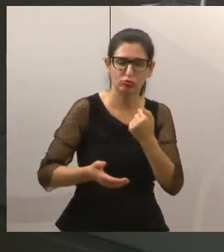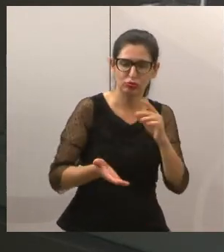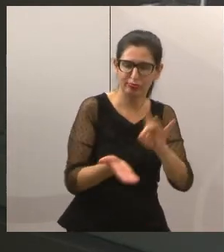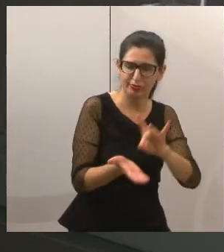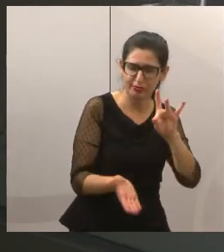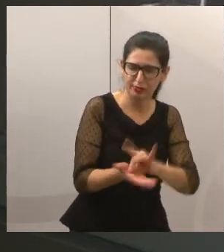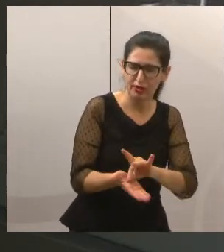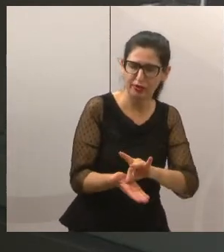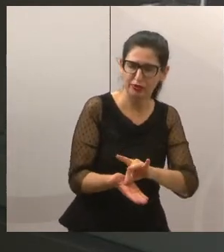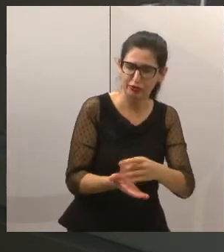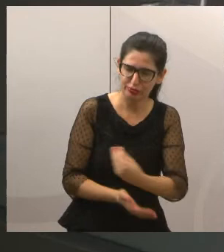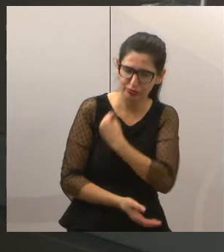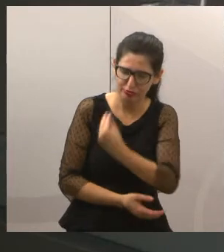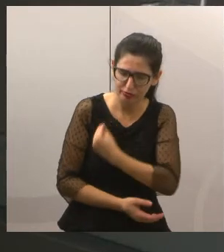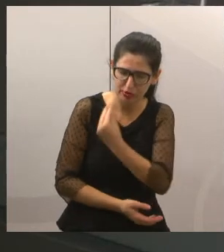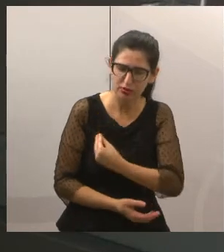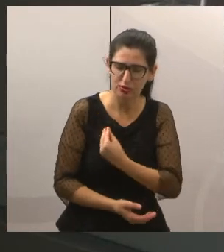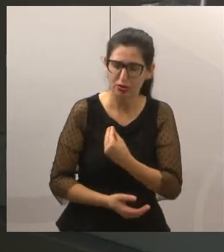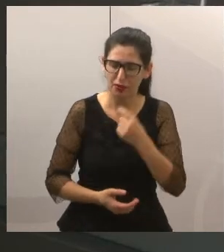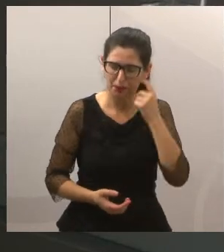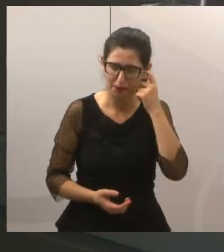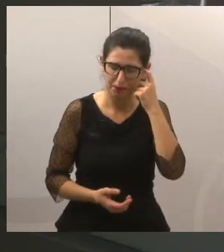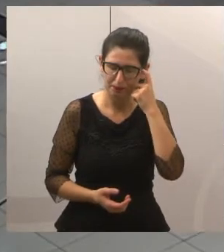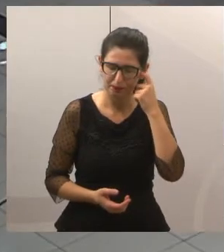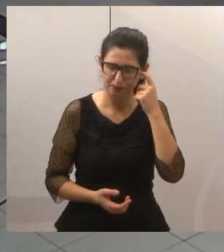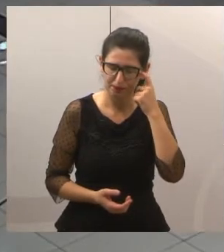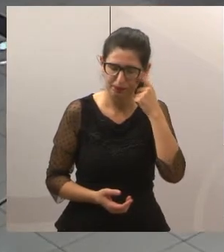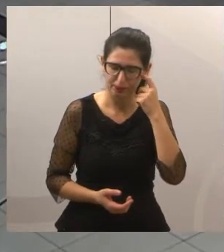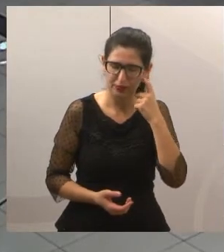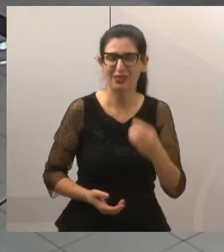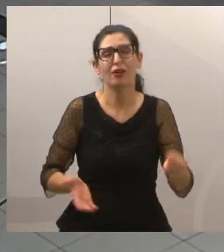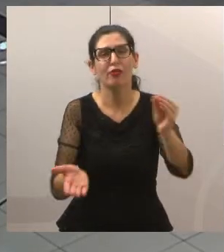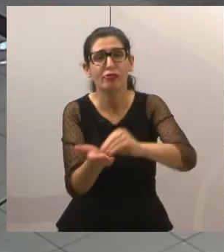olhar para a questão da vulnerabilidade social.